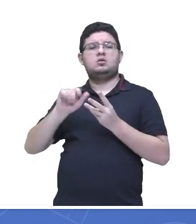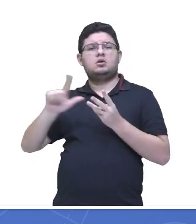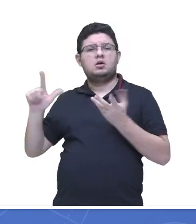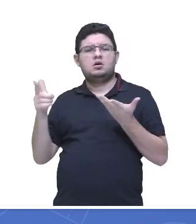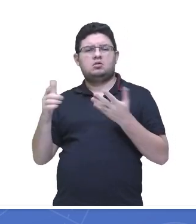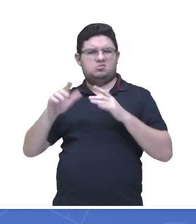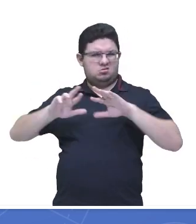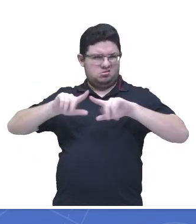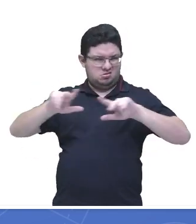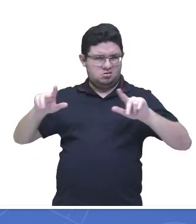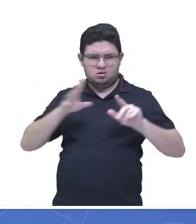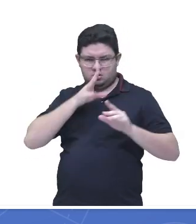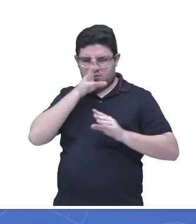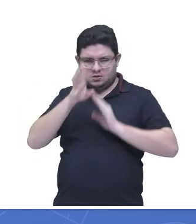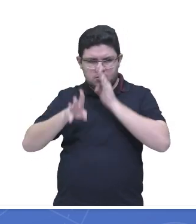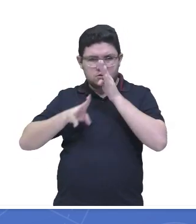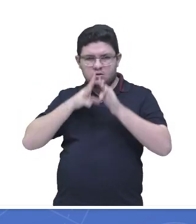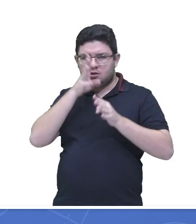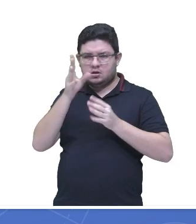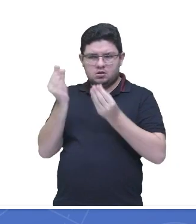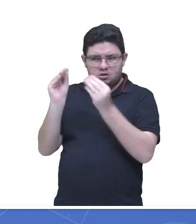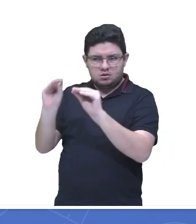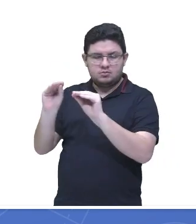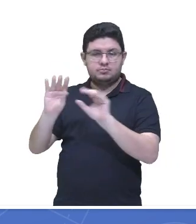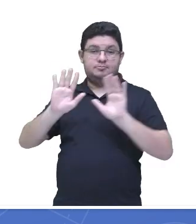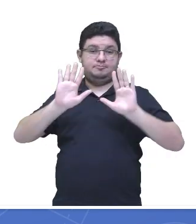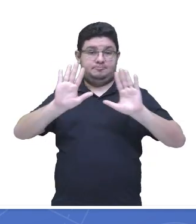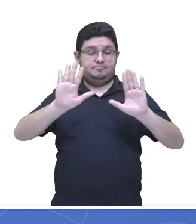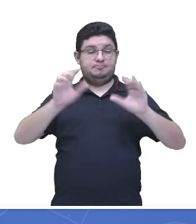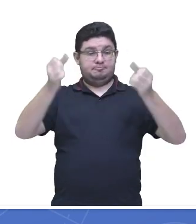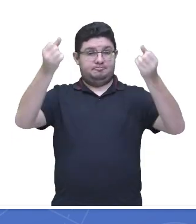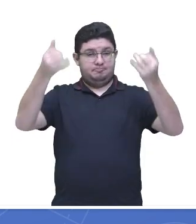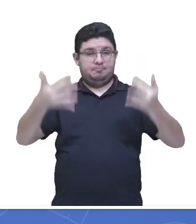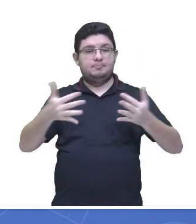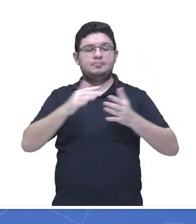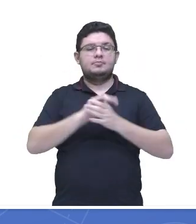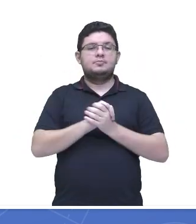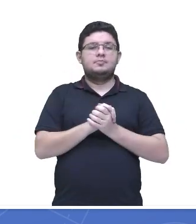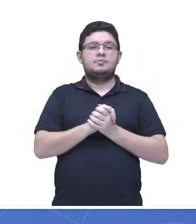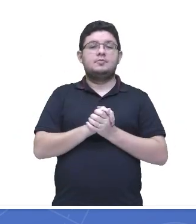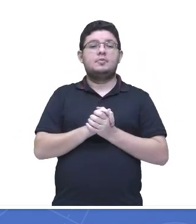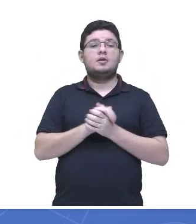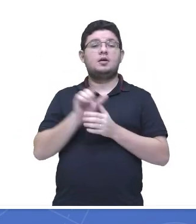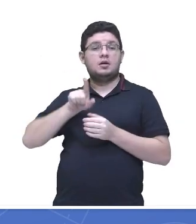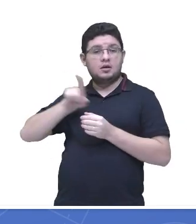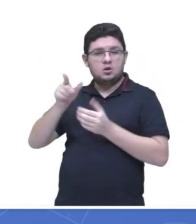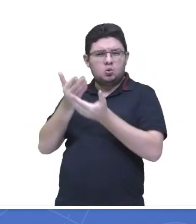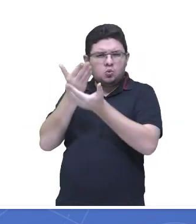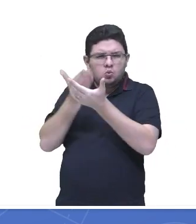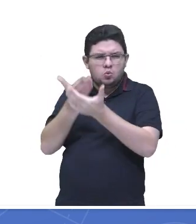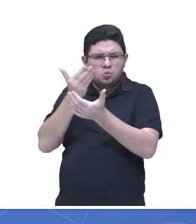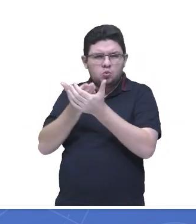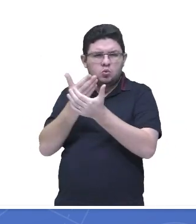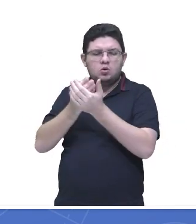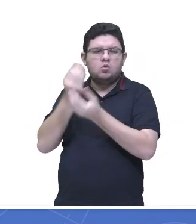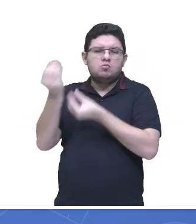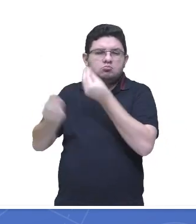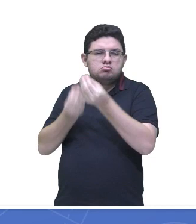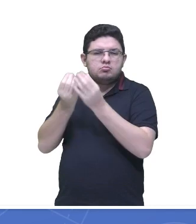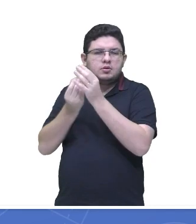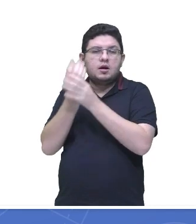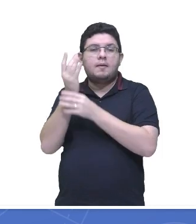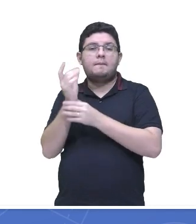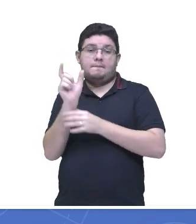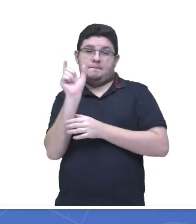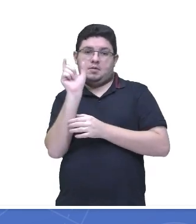ideia de estudar a origem das palavras está relacionado mais a você conhecer